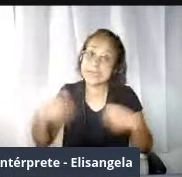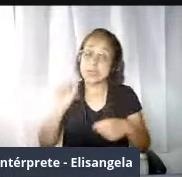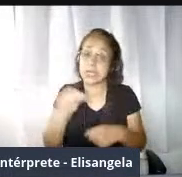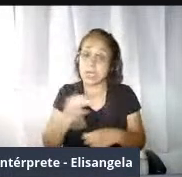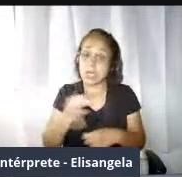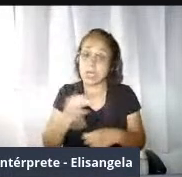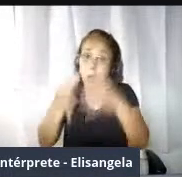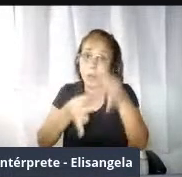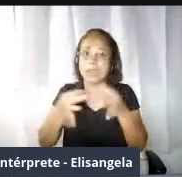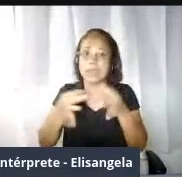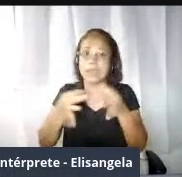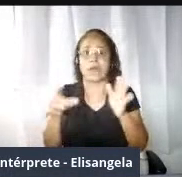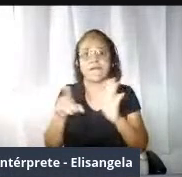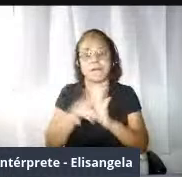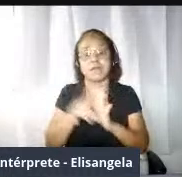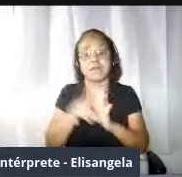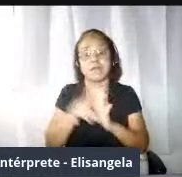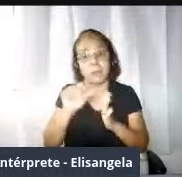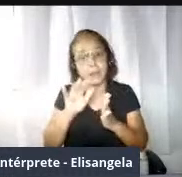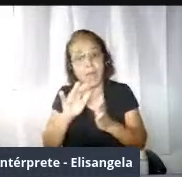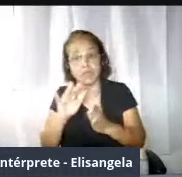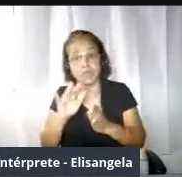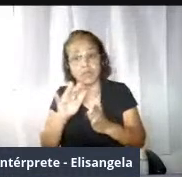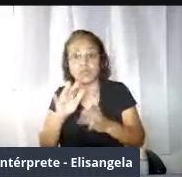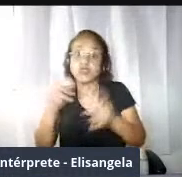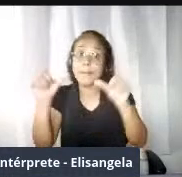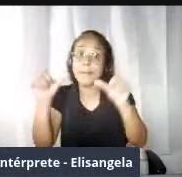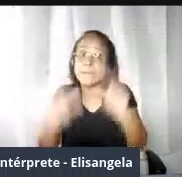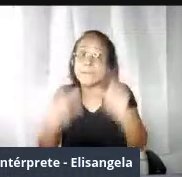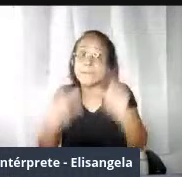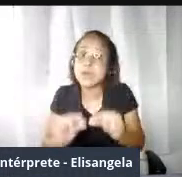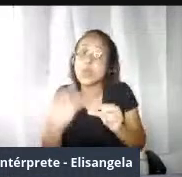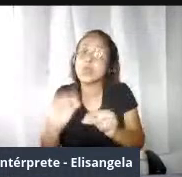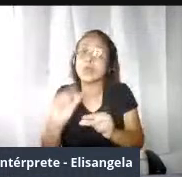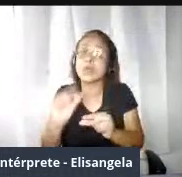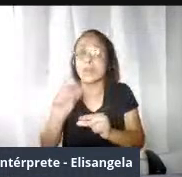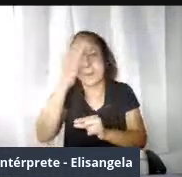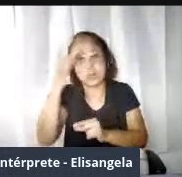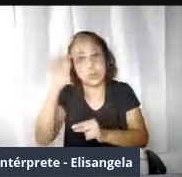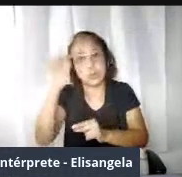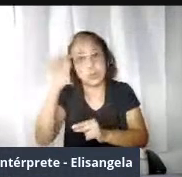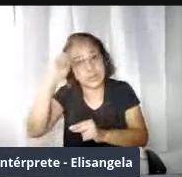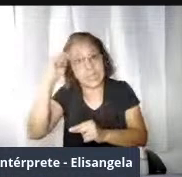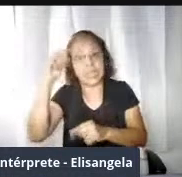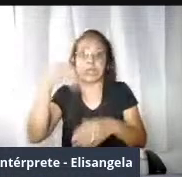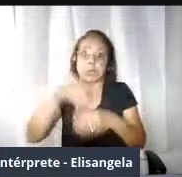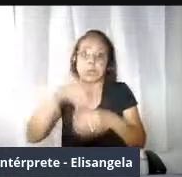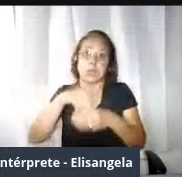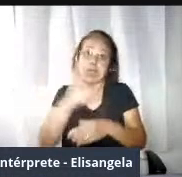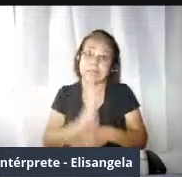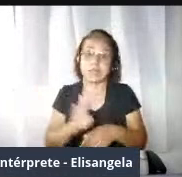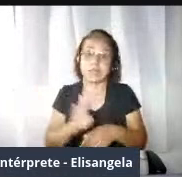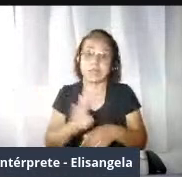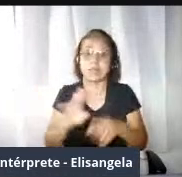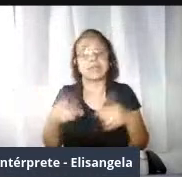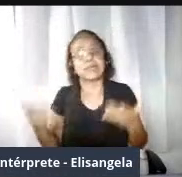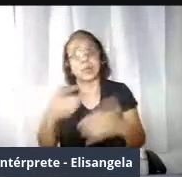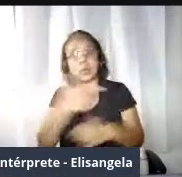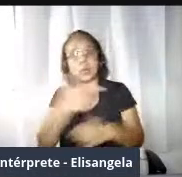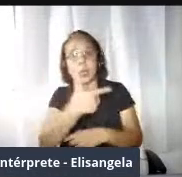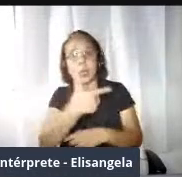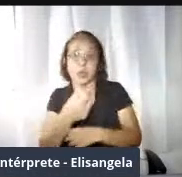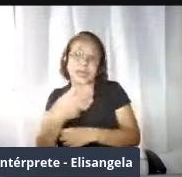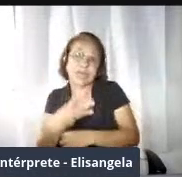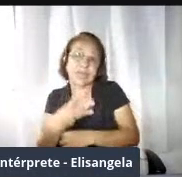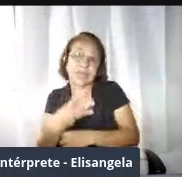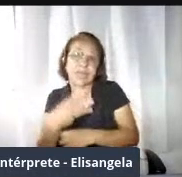racial no Brasil. E aí, né, 2002, primeiras cotas, 2003, Lei